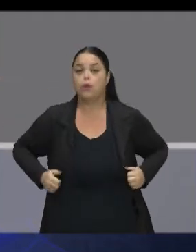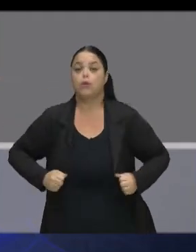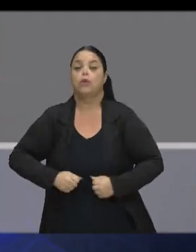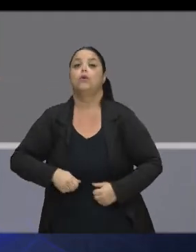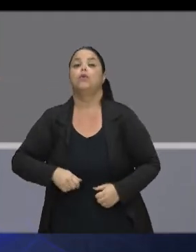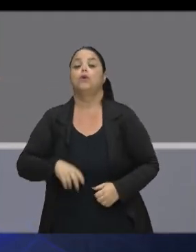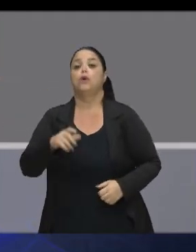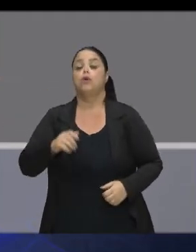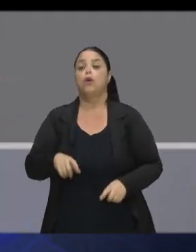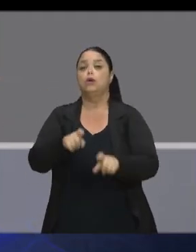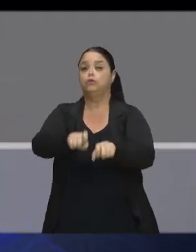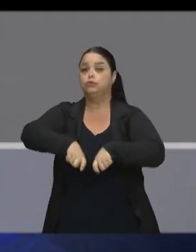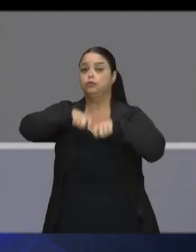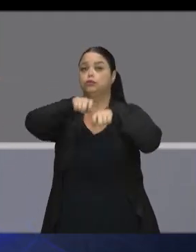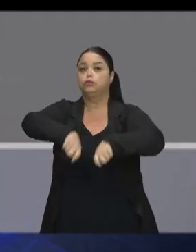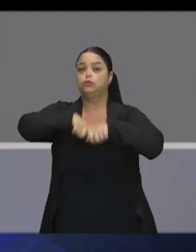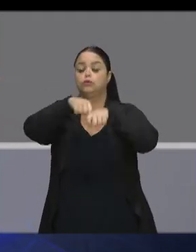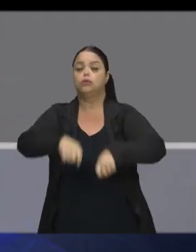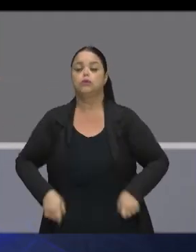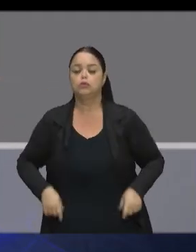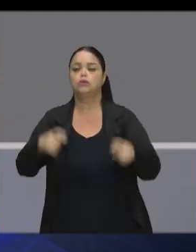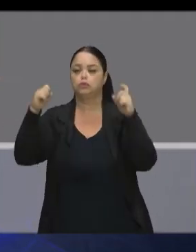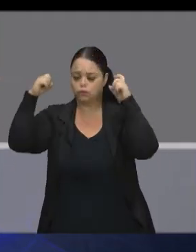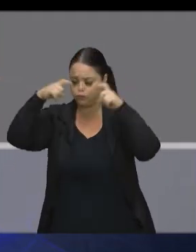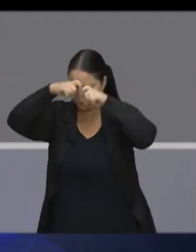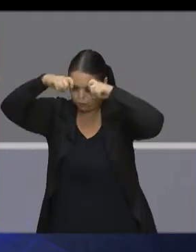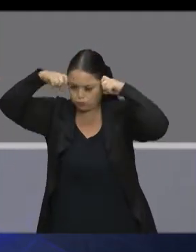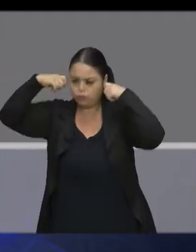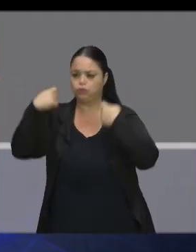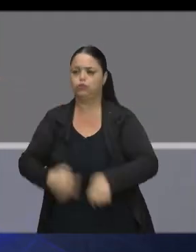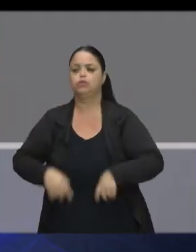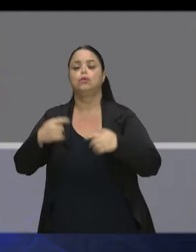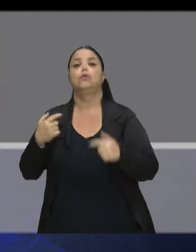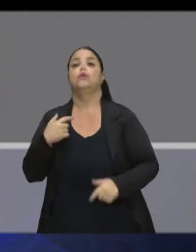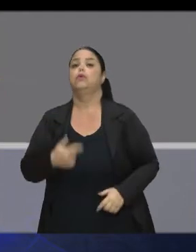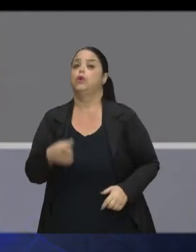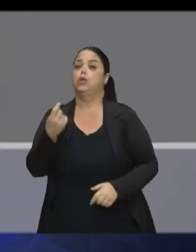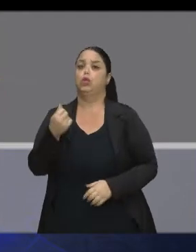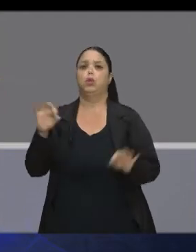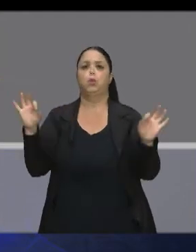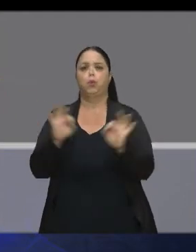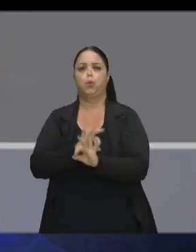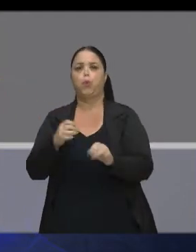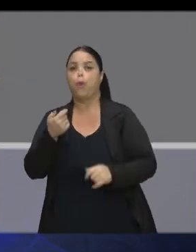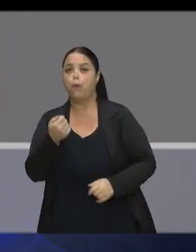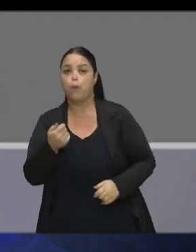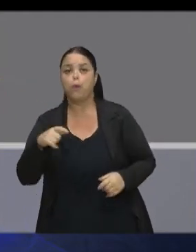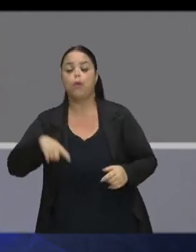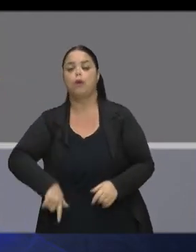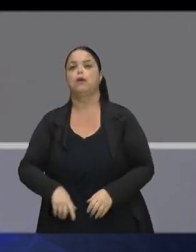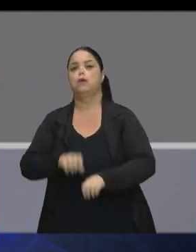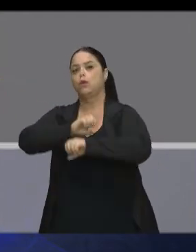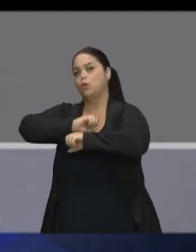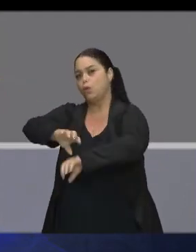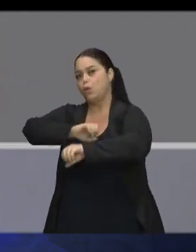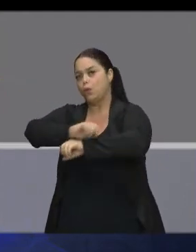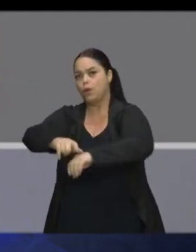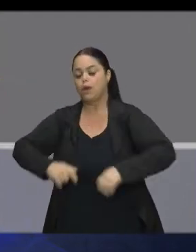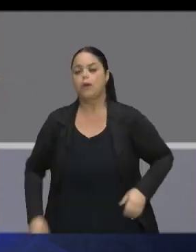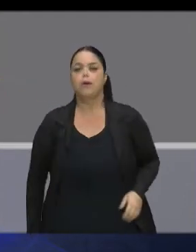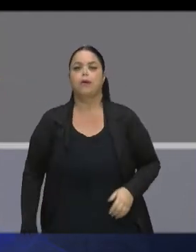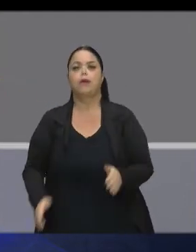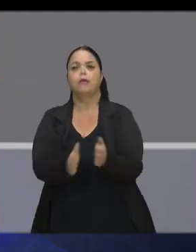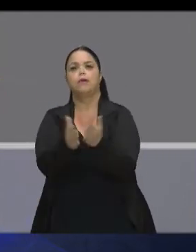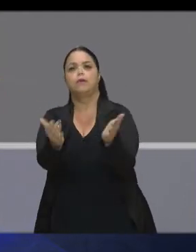área rural. Com muita dificuldade e sem recursos, ela levava a educação aos